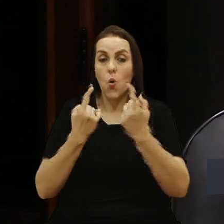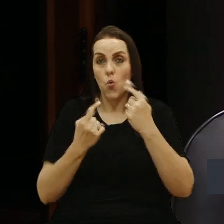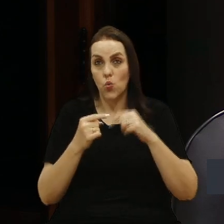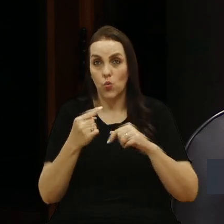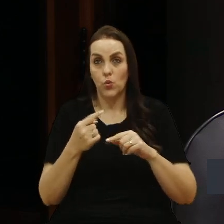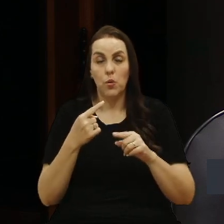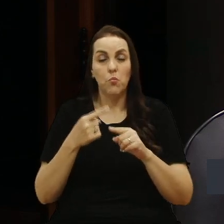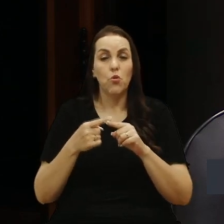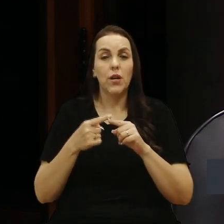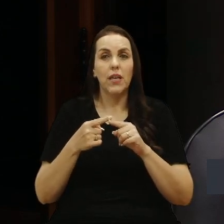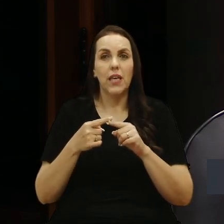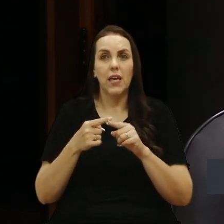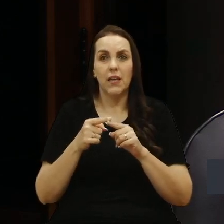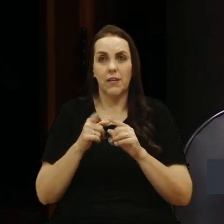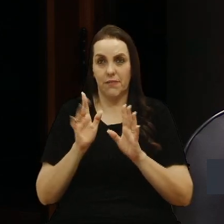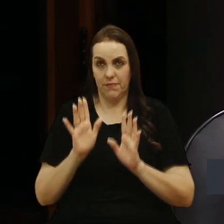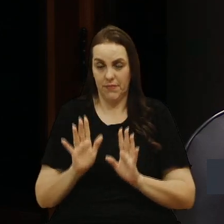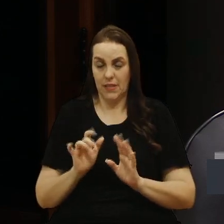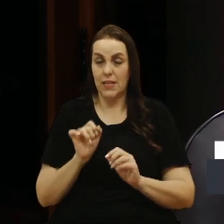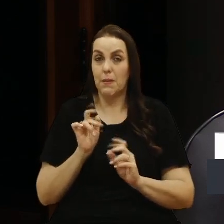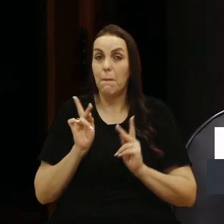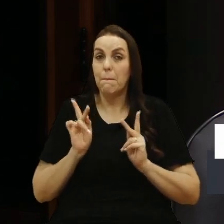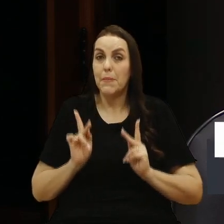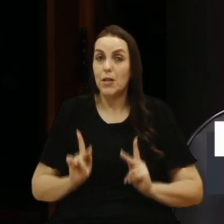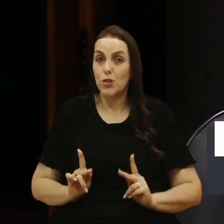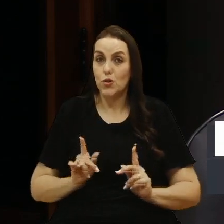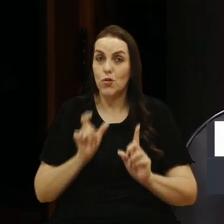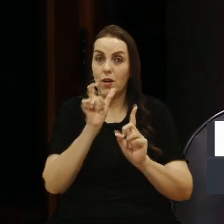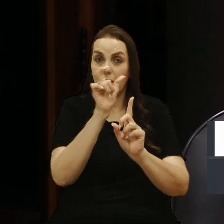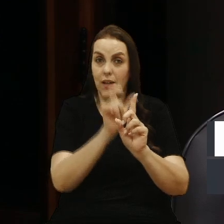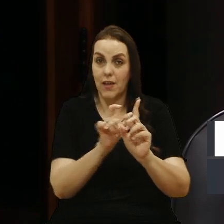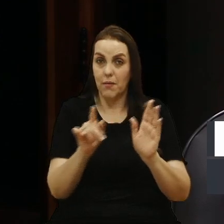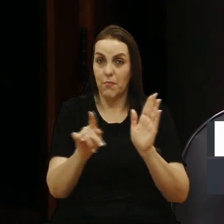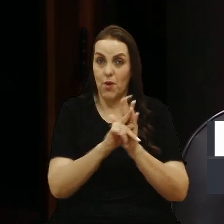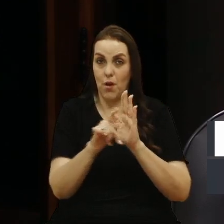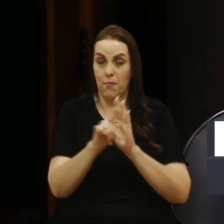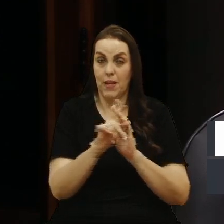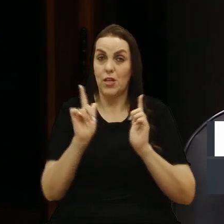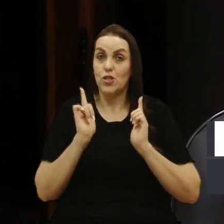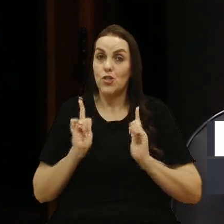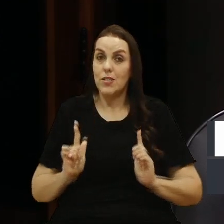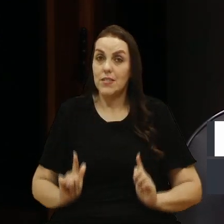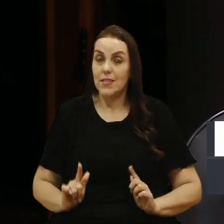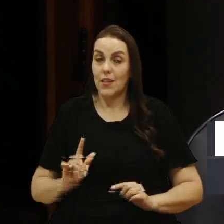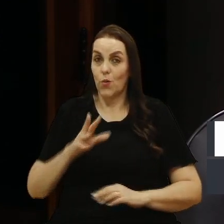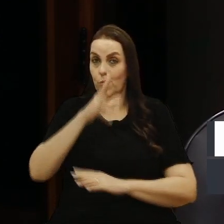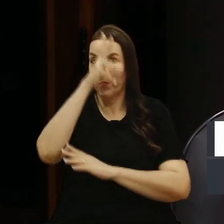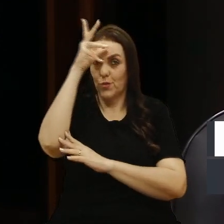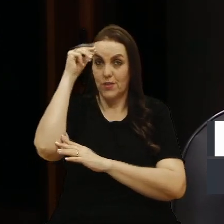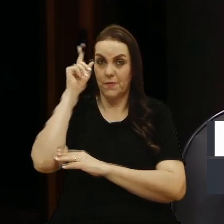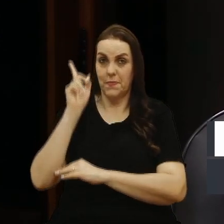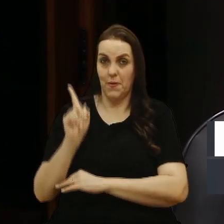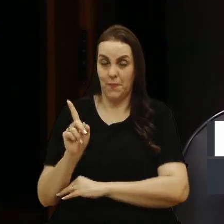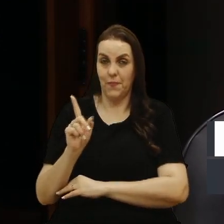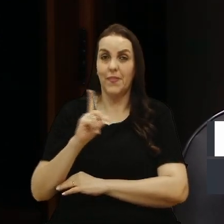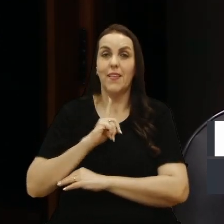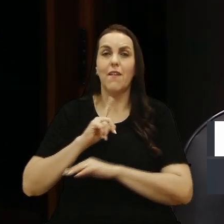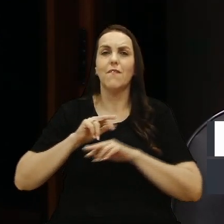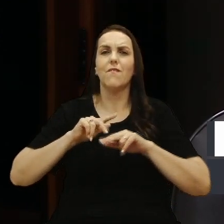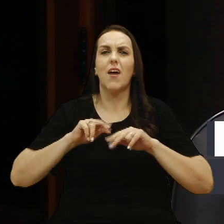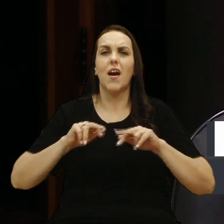de pessoalidades. Me refiro à gestão municipal. Mas nós temos vários